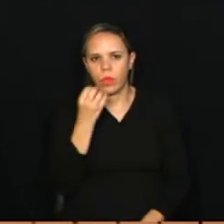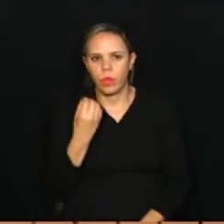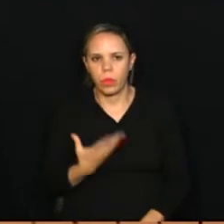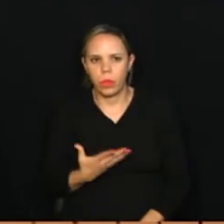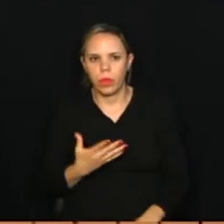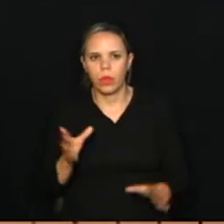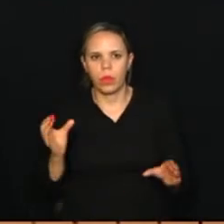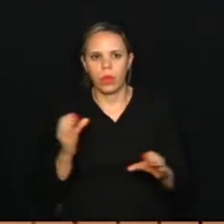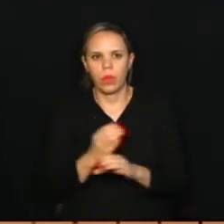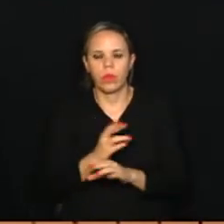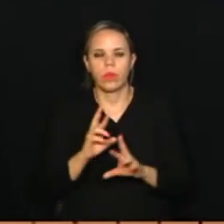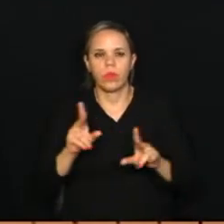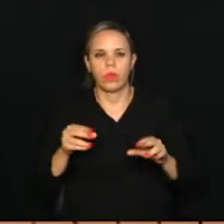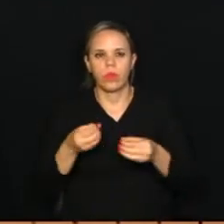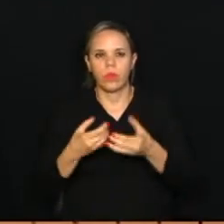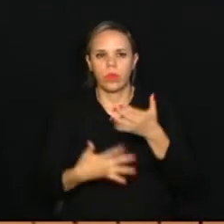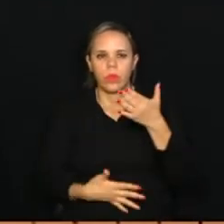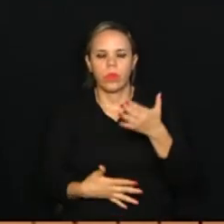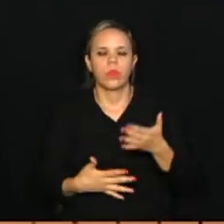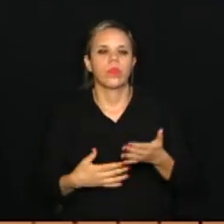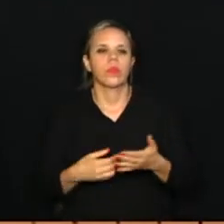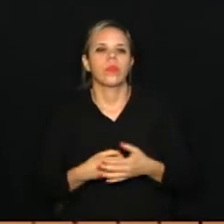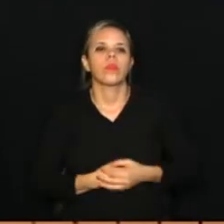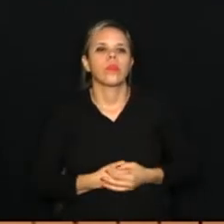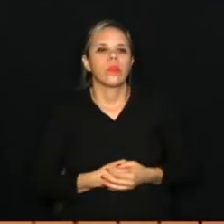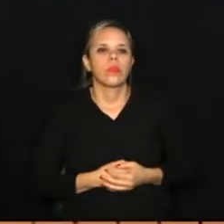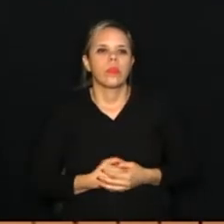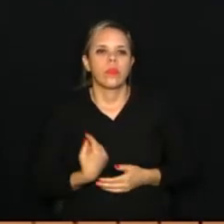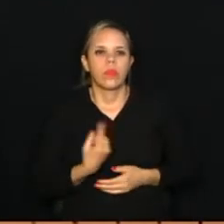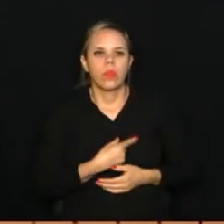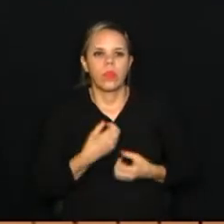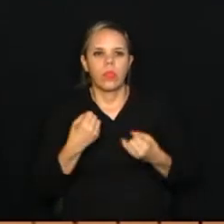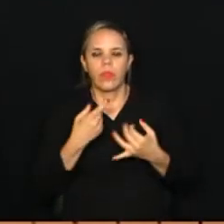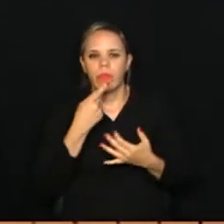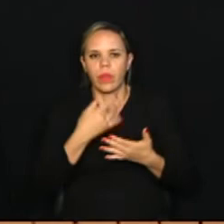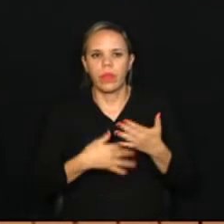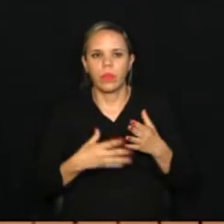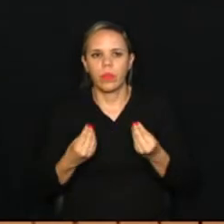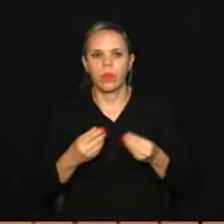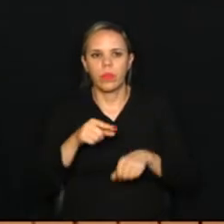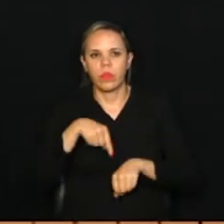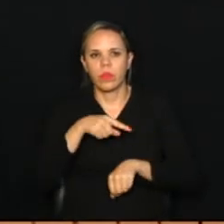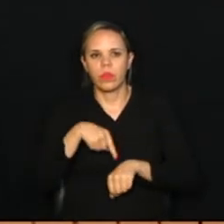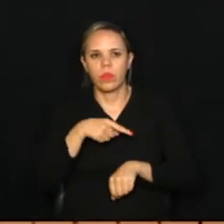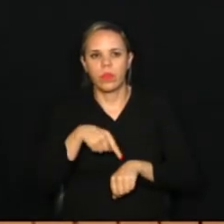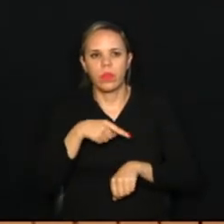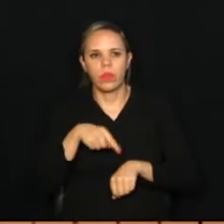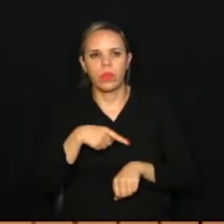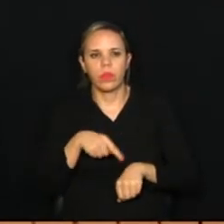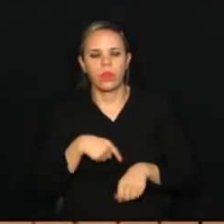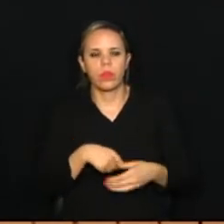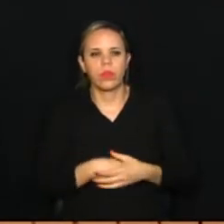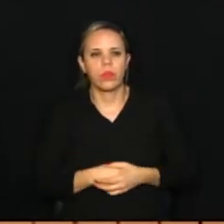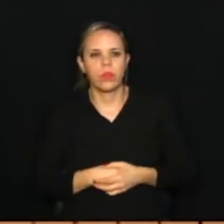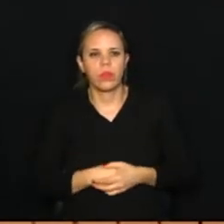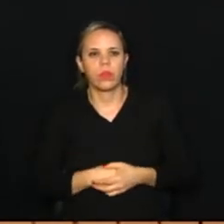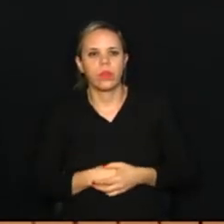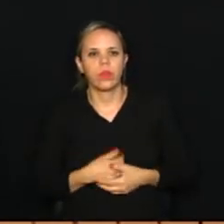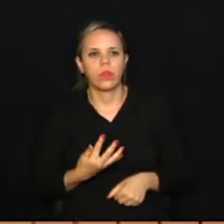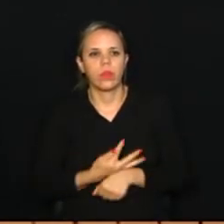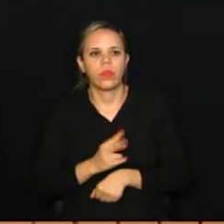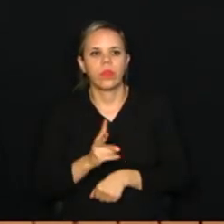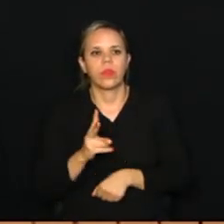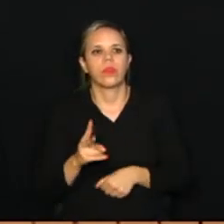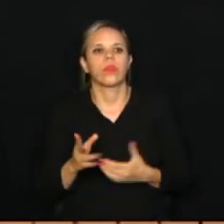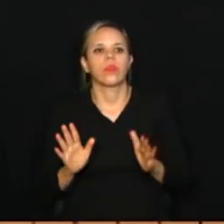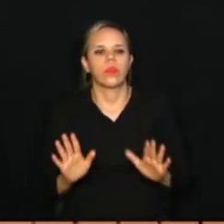bem complexo, enfim, a gente falaria aqui por horas e horas e horas e não esgotaria o assunto.